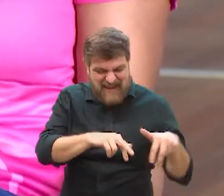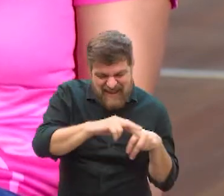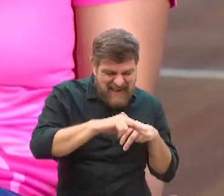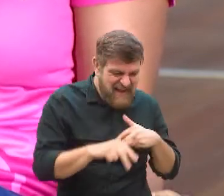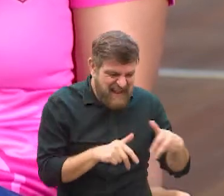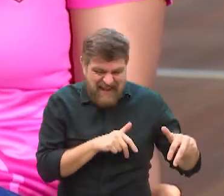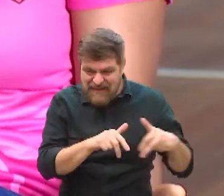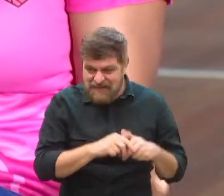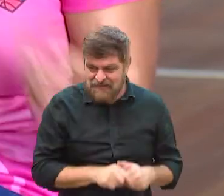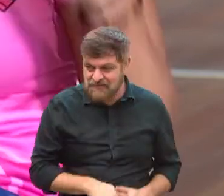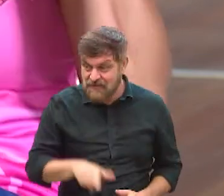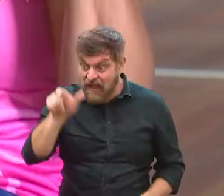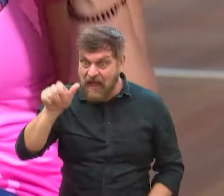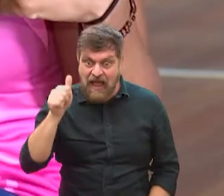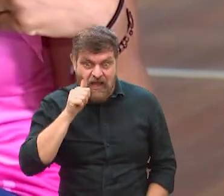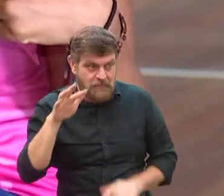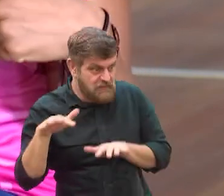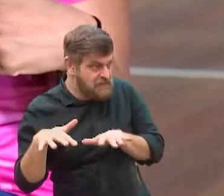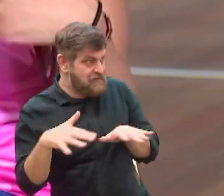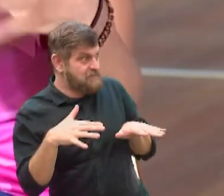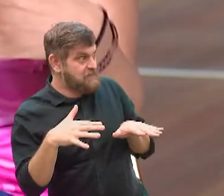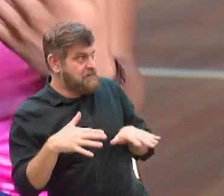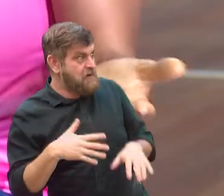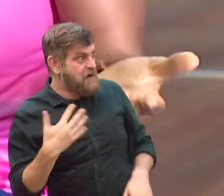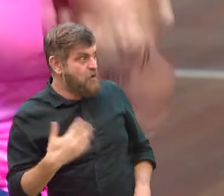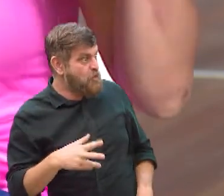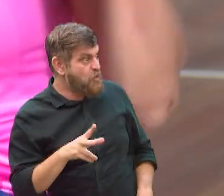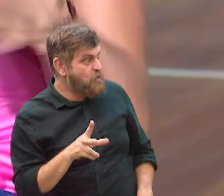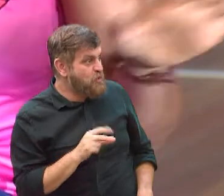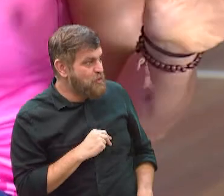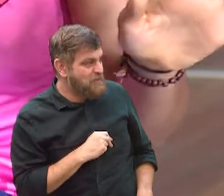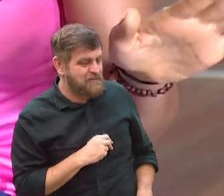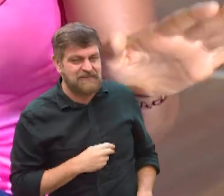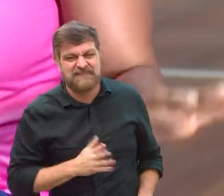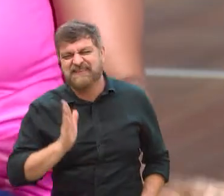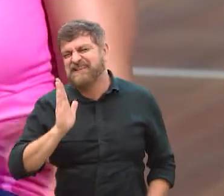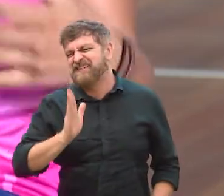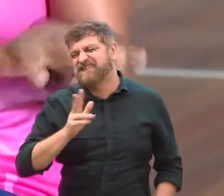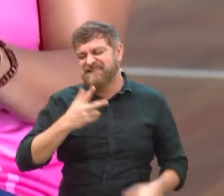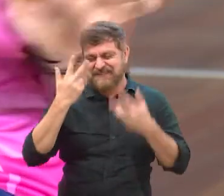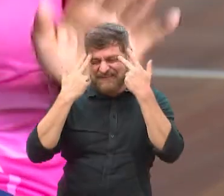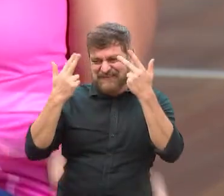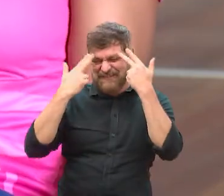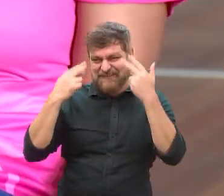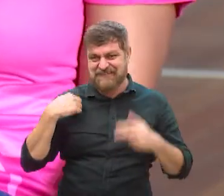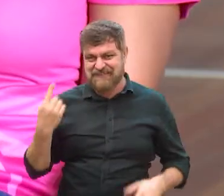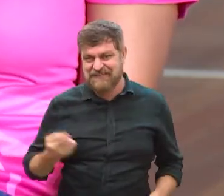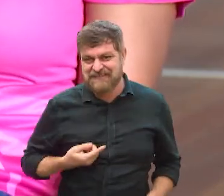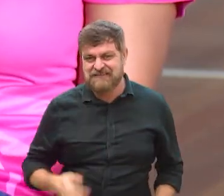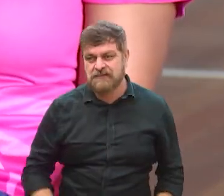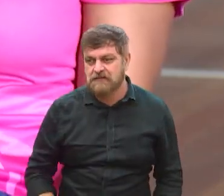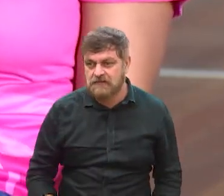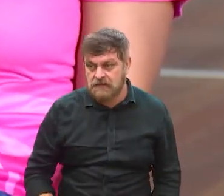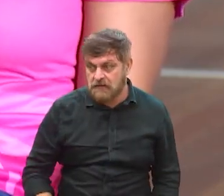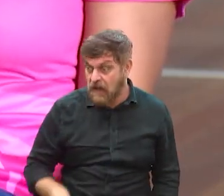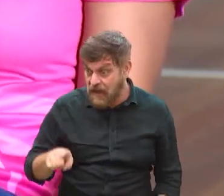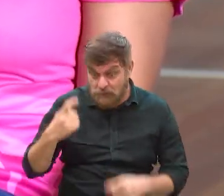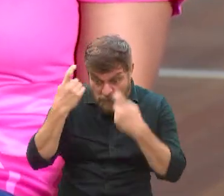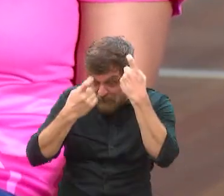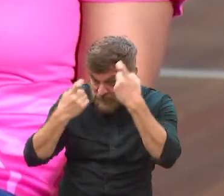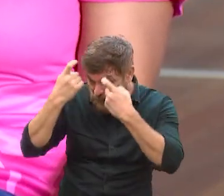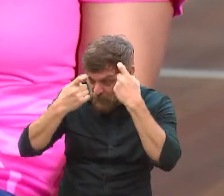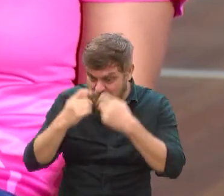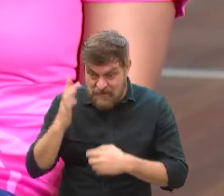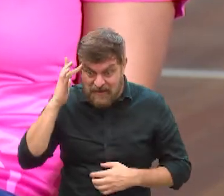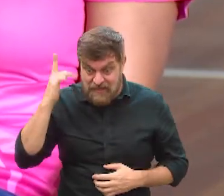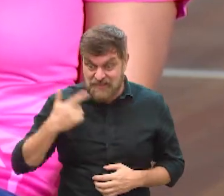dançar, não pra tirar trocar a energia. Também, né? A gente já tirou a energia, aquela... E aí ela ficou toda